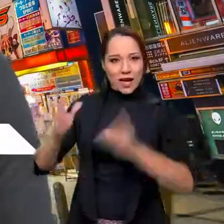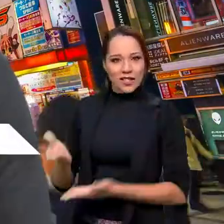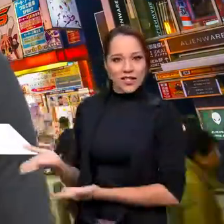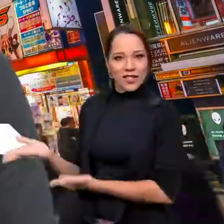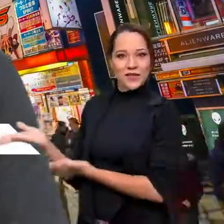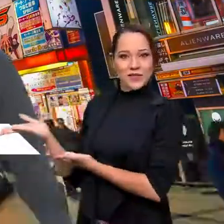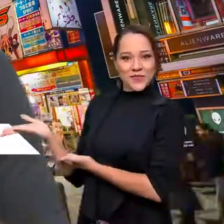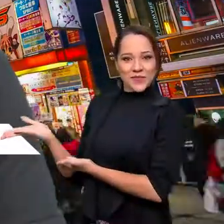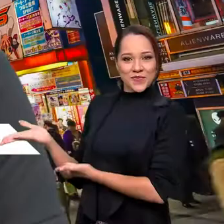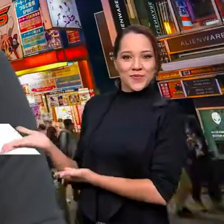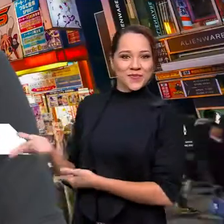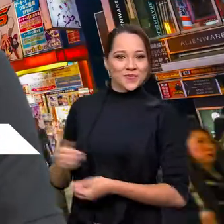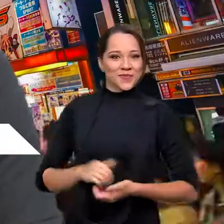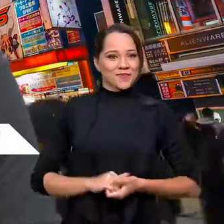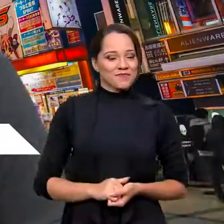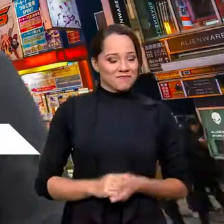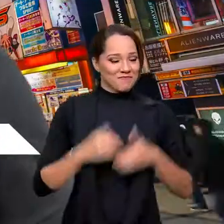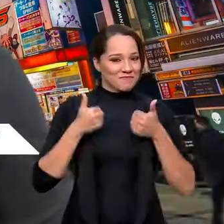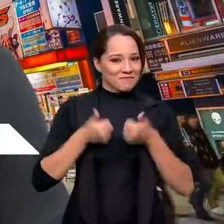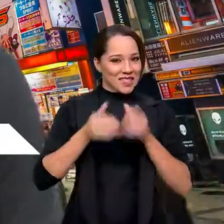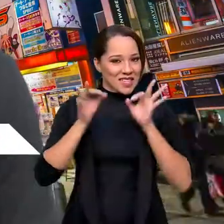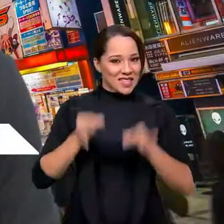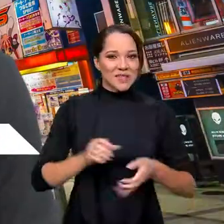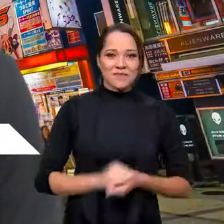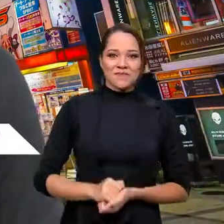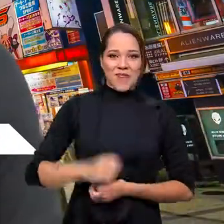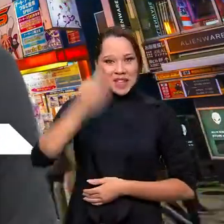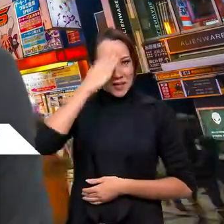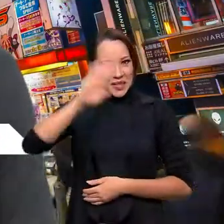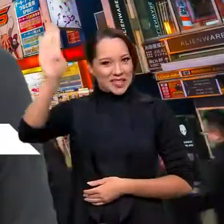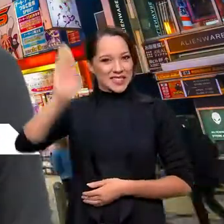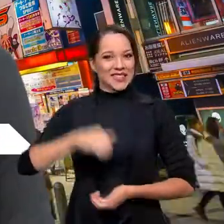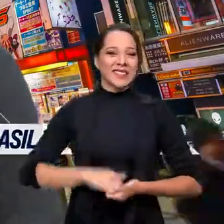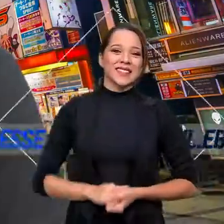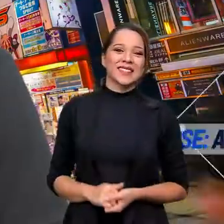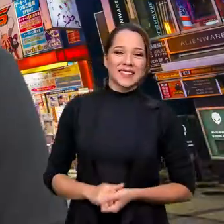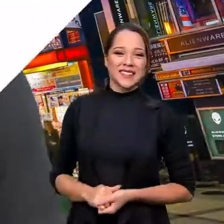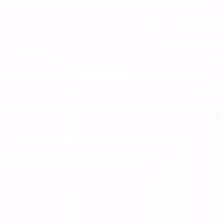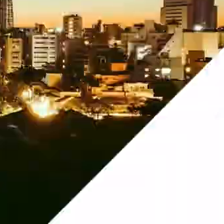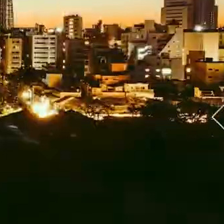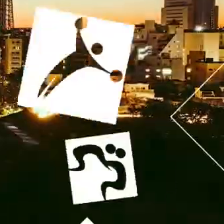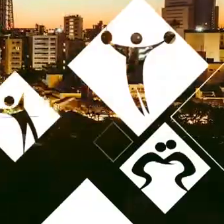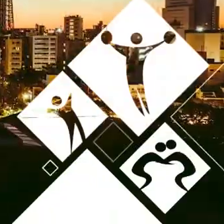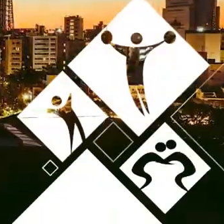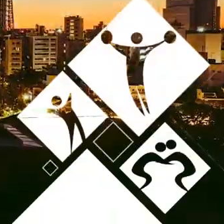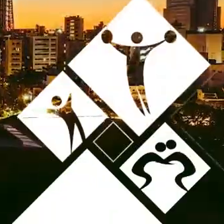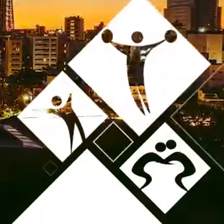agenciabrasil.ebc.com.br. Beleza, galera? Valeu e até a próxima!